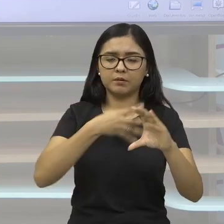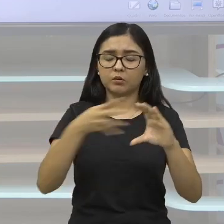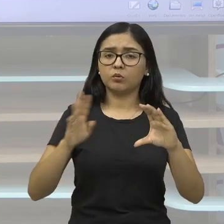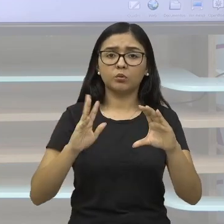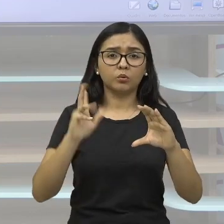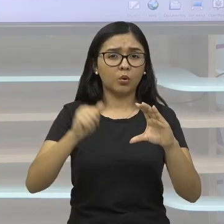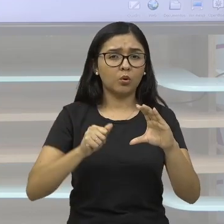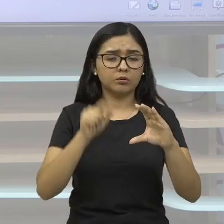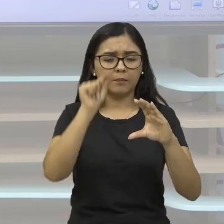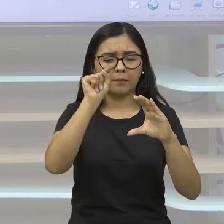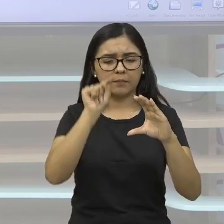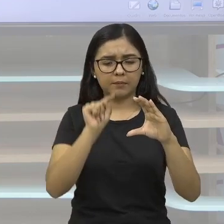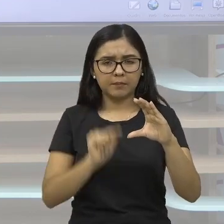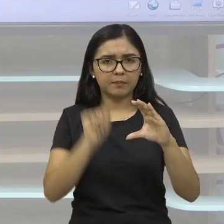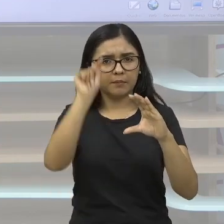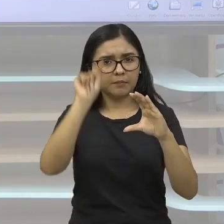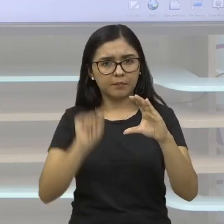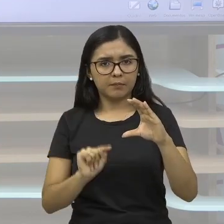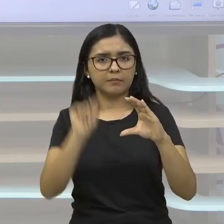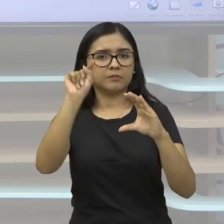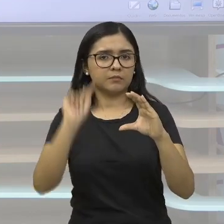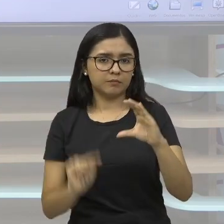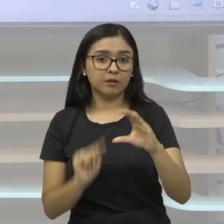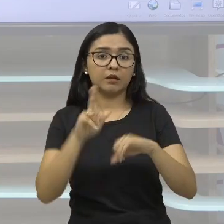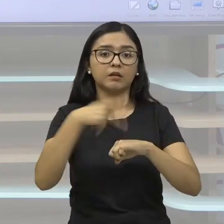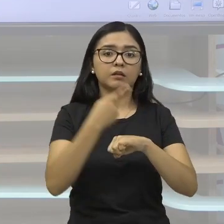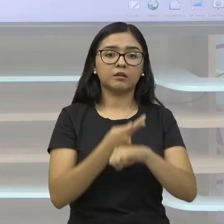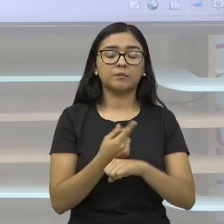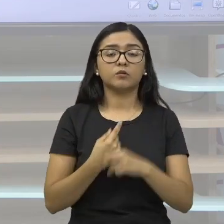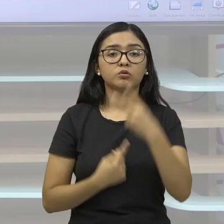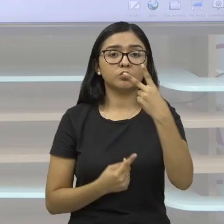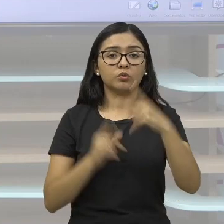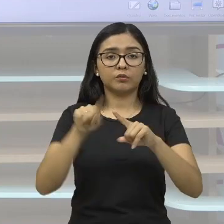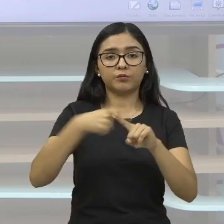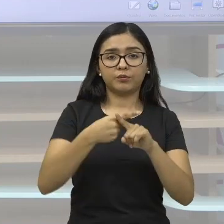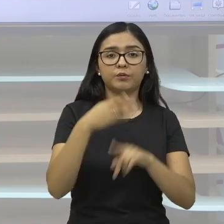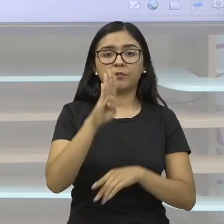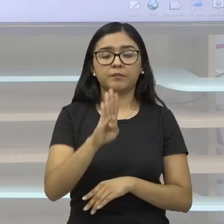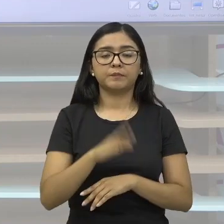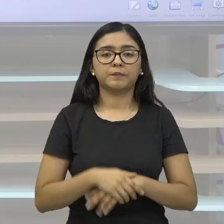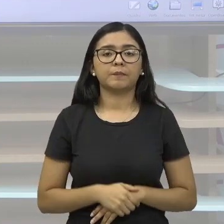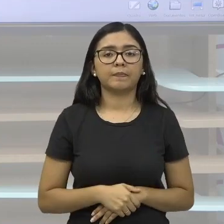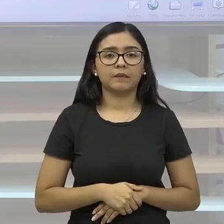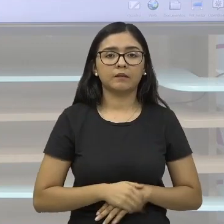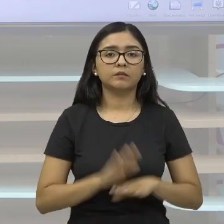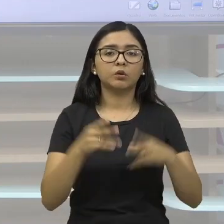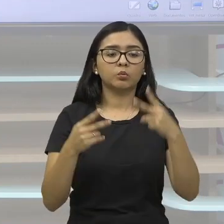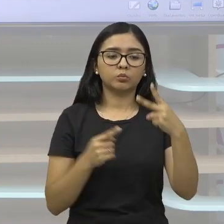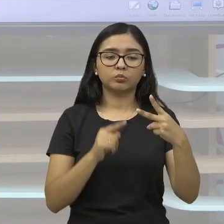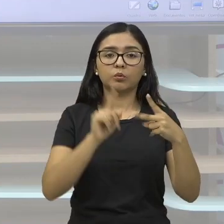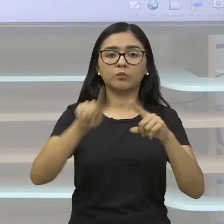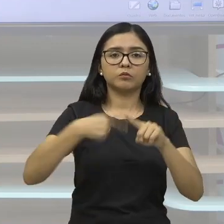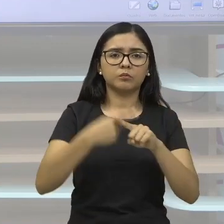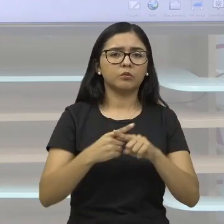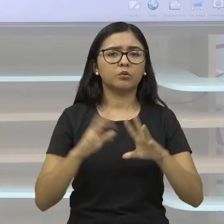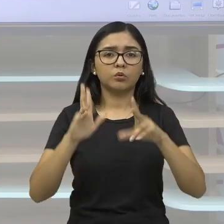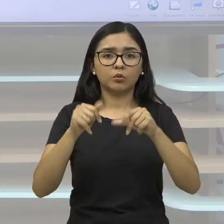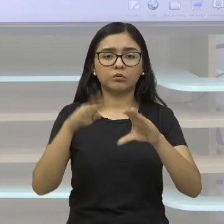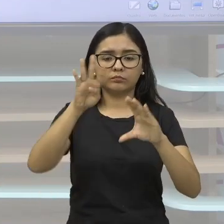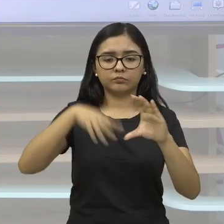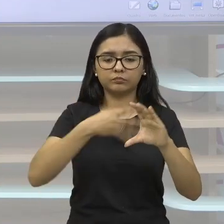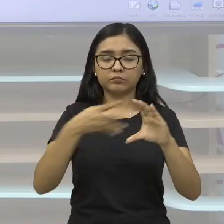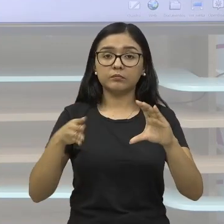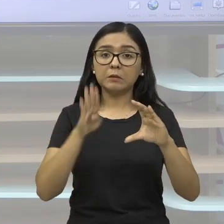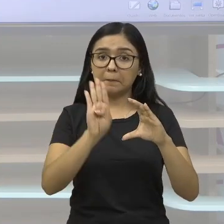elementos da matriz A. Depois, 2B, eu multipliquei o número 2 com todos os elementos da